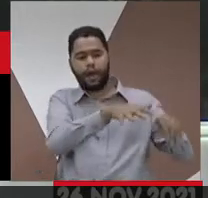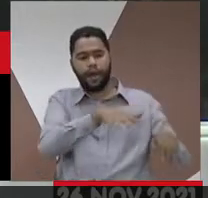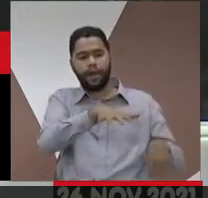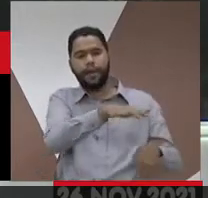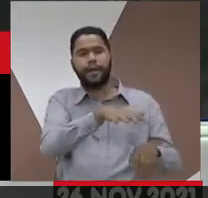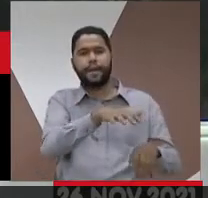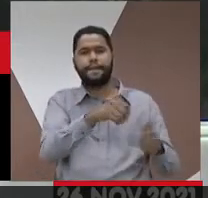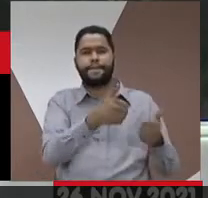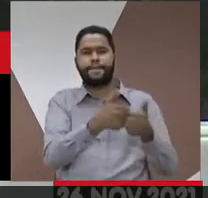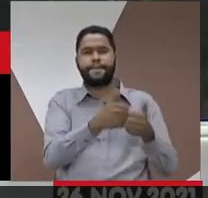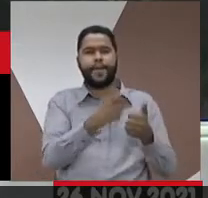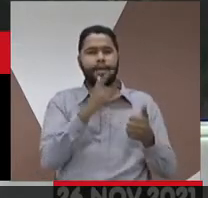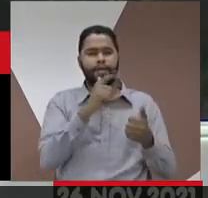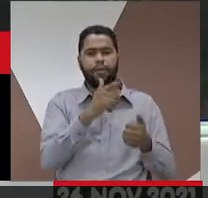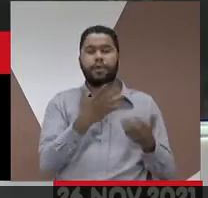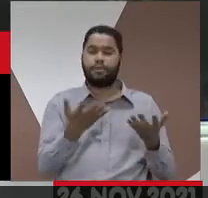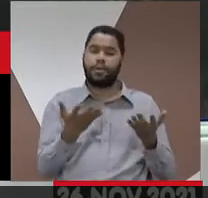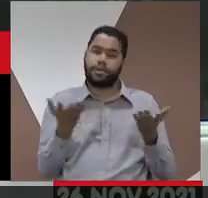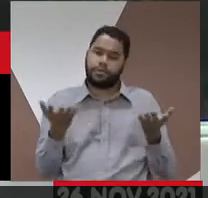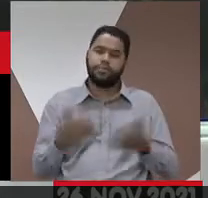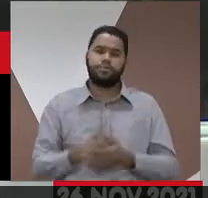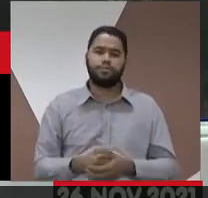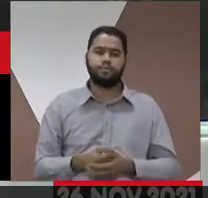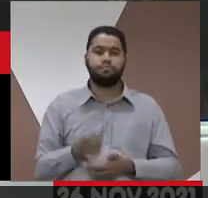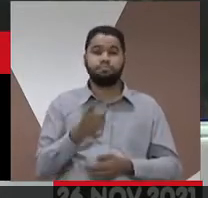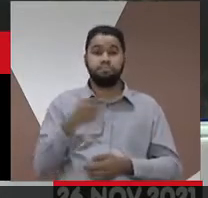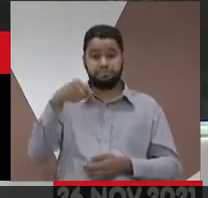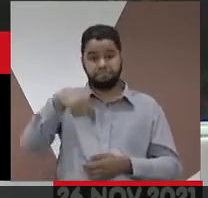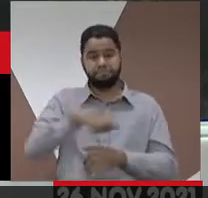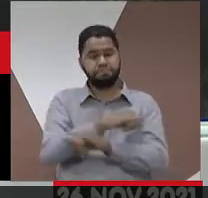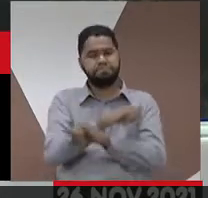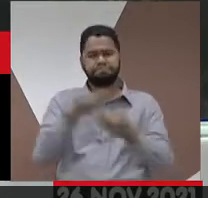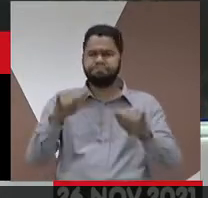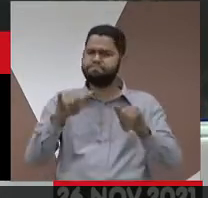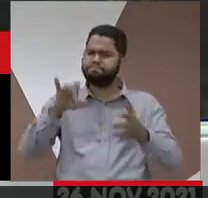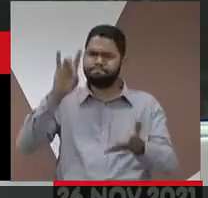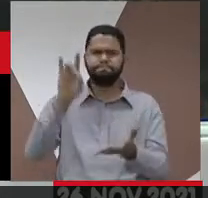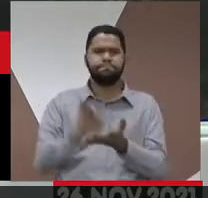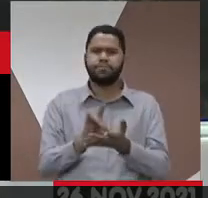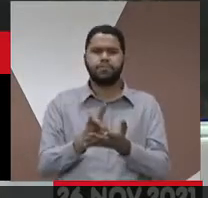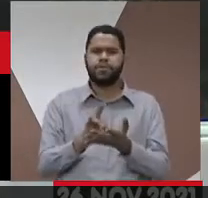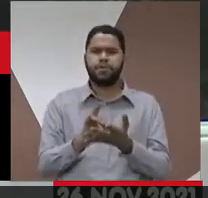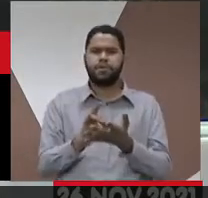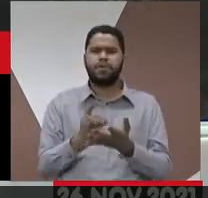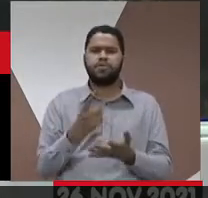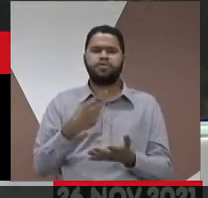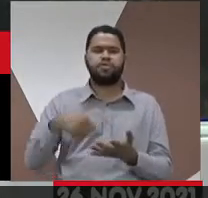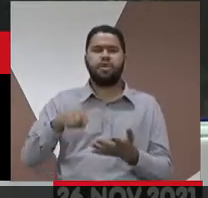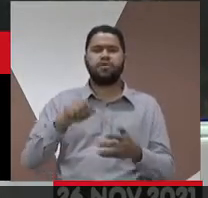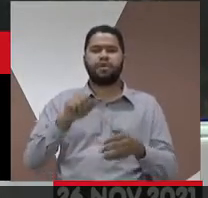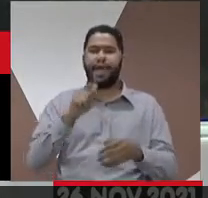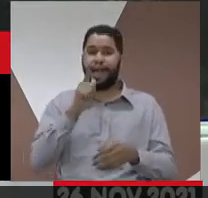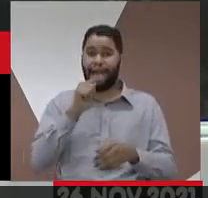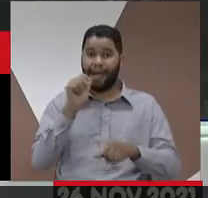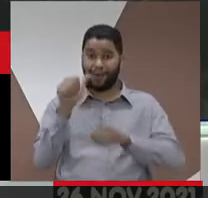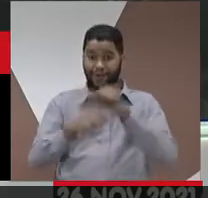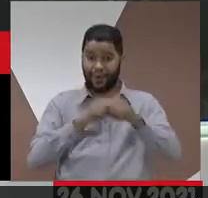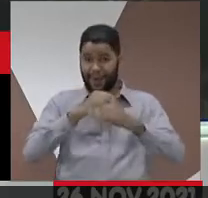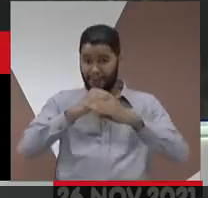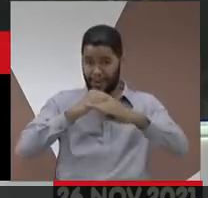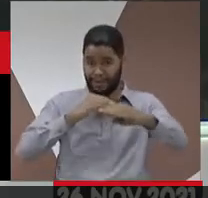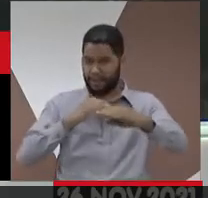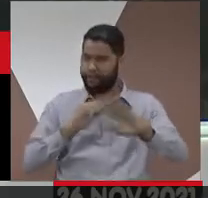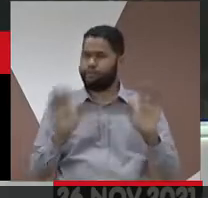das próximas gerações. E é isso, pessoal. Nós estamos aqui para dizer, em alto e bom som, que nós não vamos trocar água por estrada.